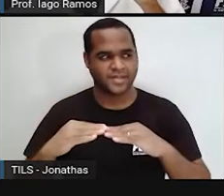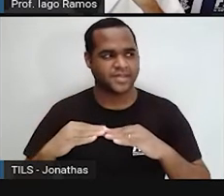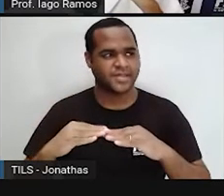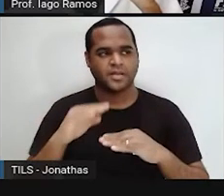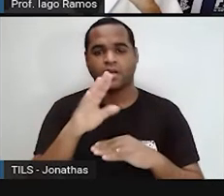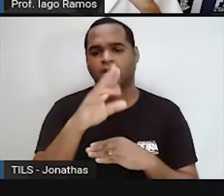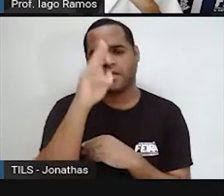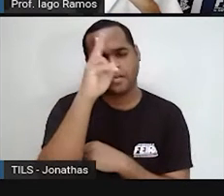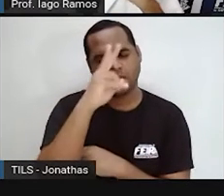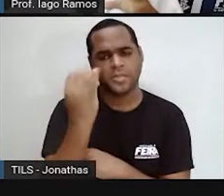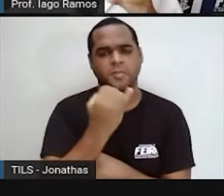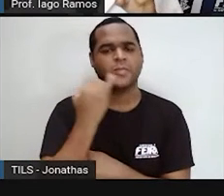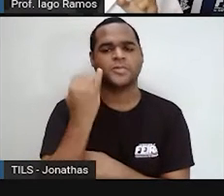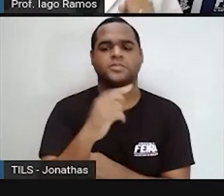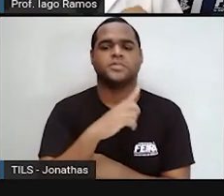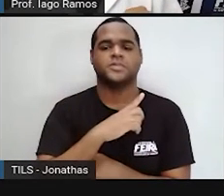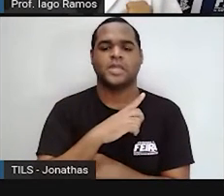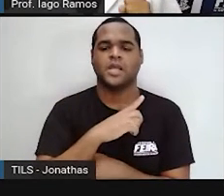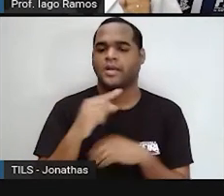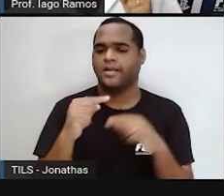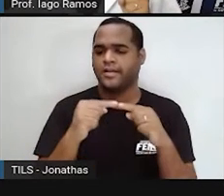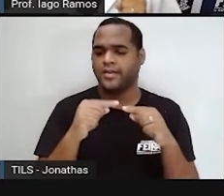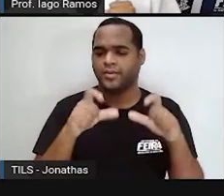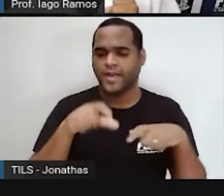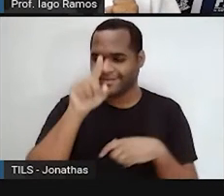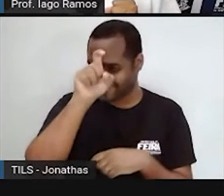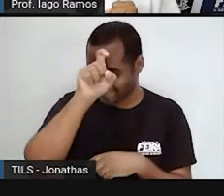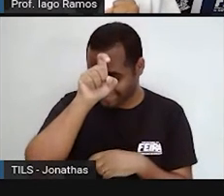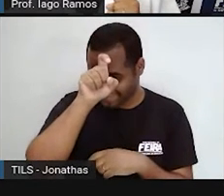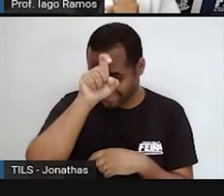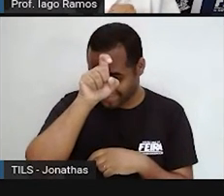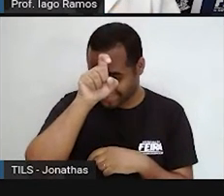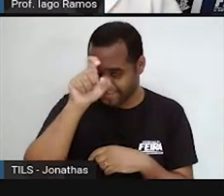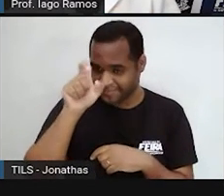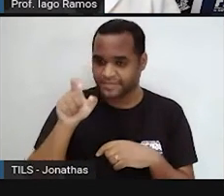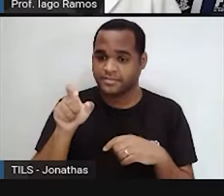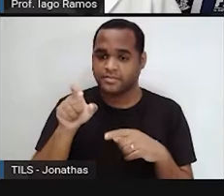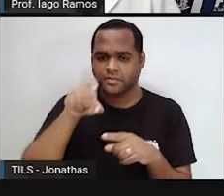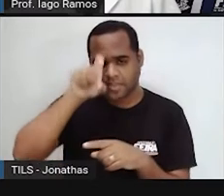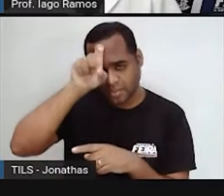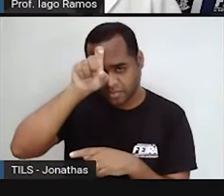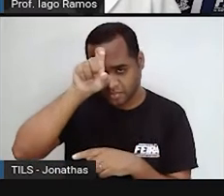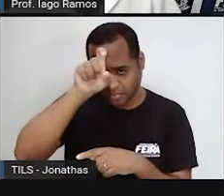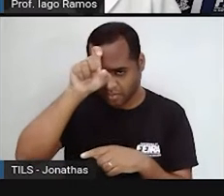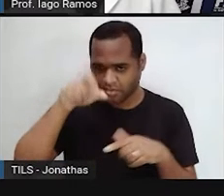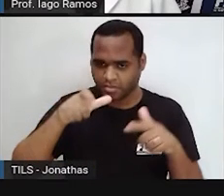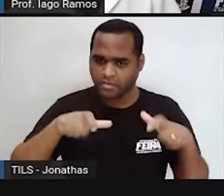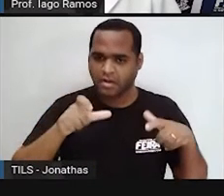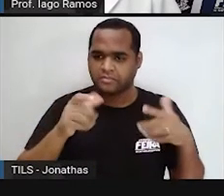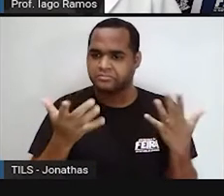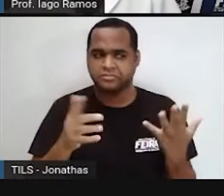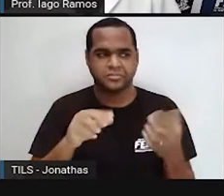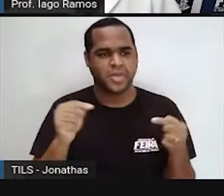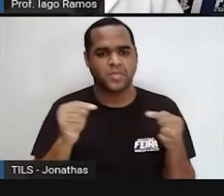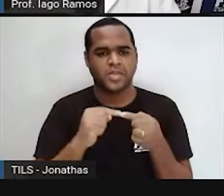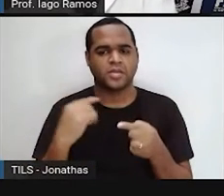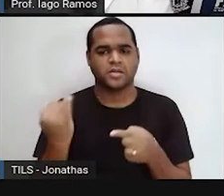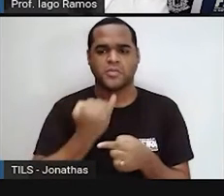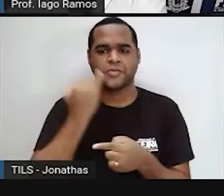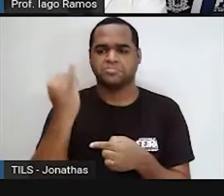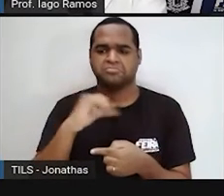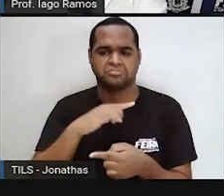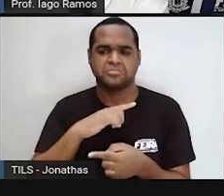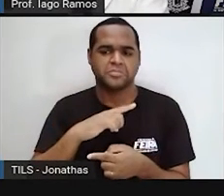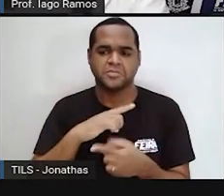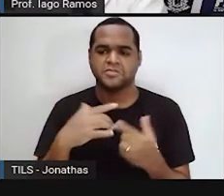nos lembra o Egito as famosas pirâmides do Egito né olha só que interessante Tá